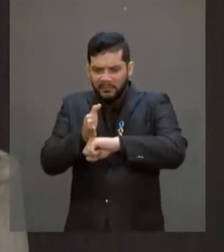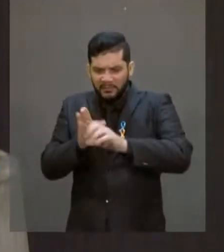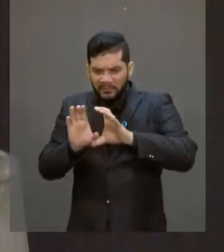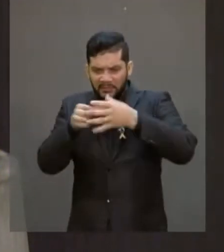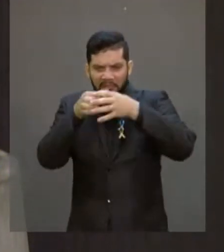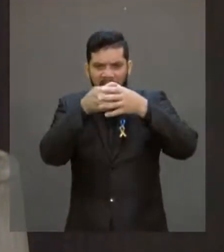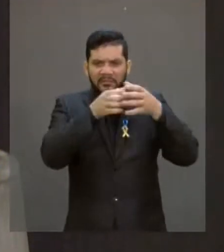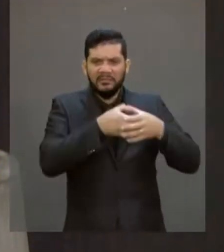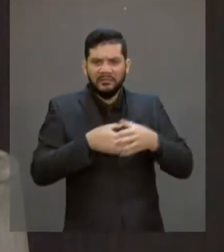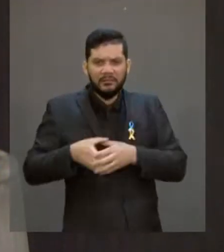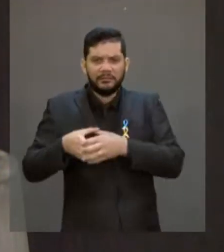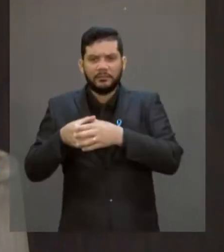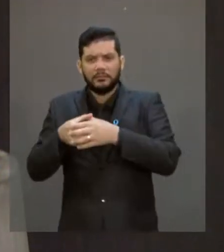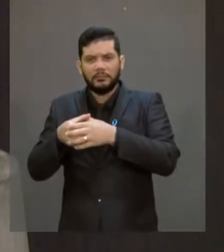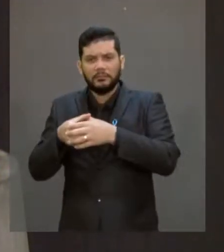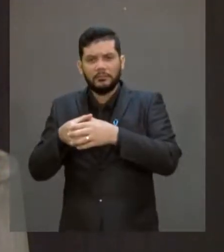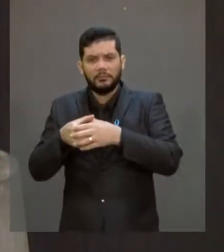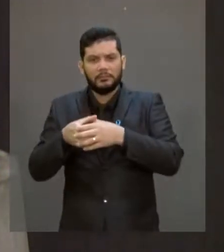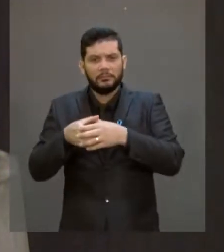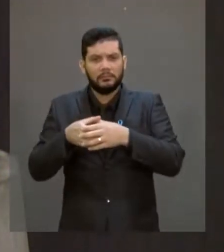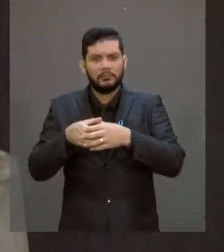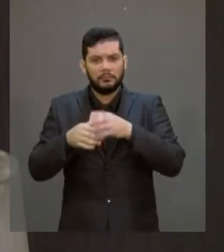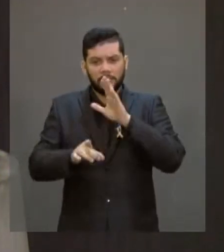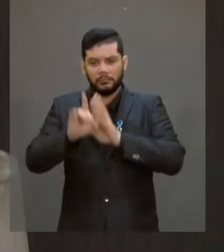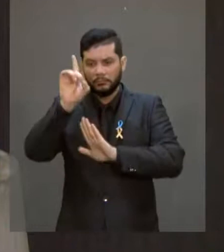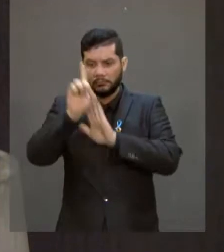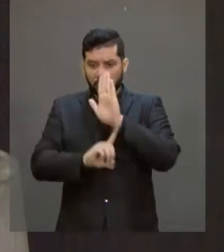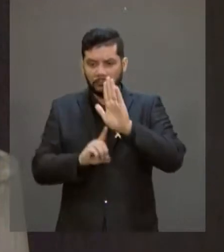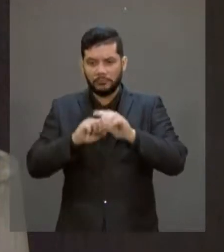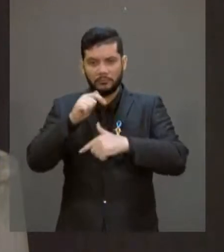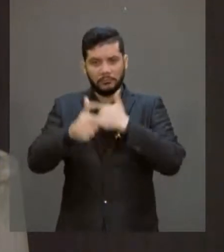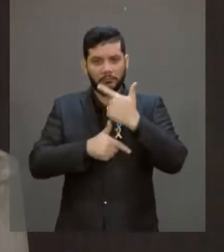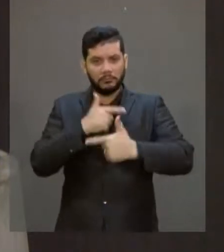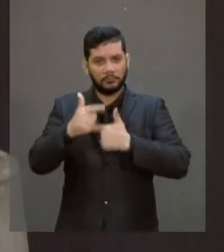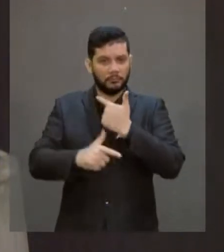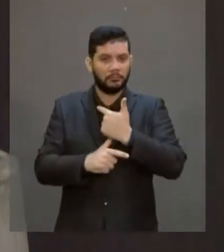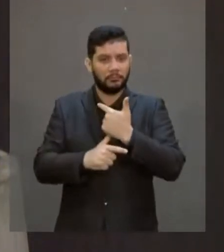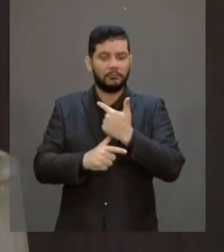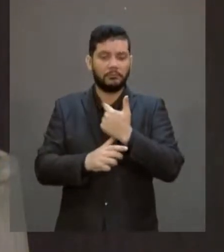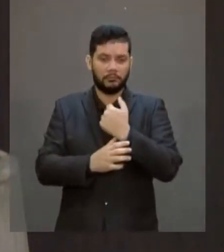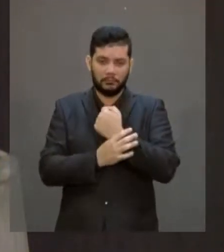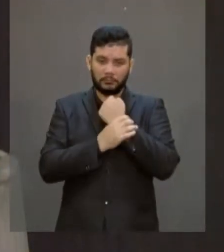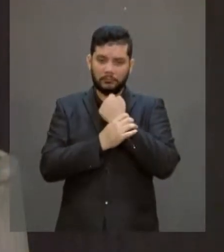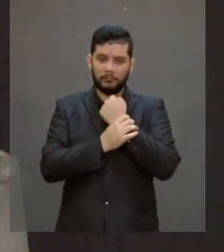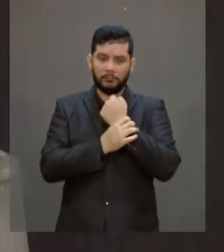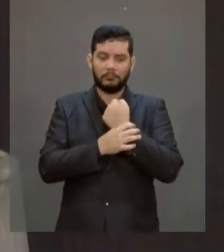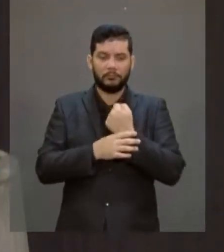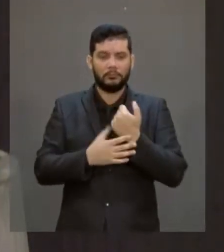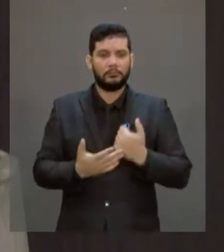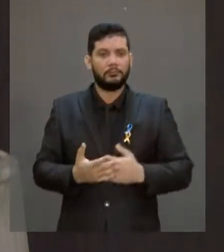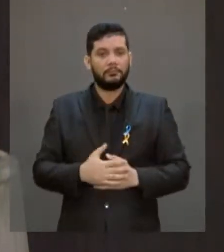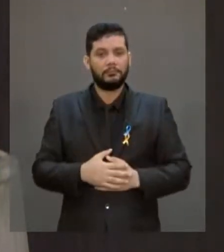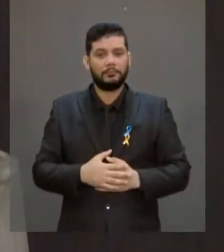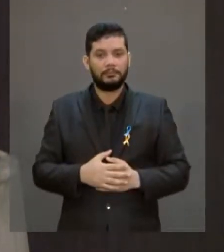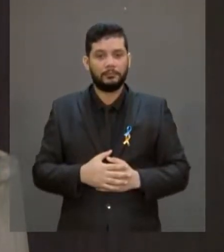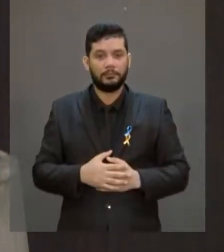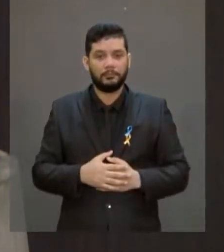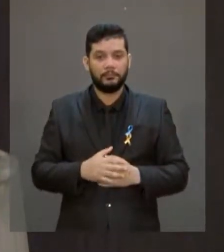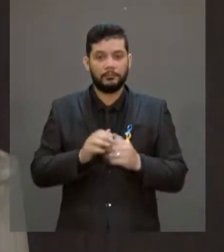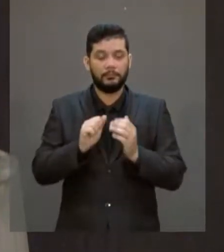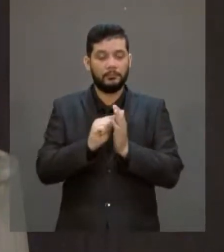nos temas de segurança pública e dos direitos dos trabalhadores de segurança pública. Nós temos uma